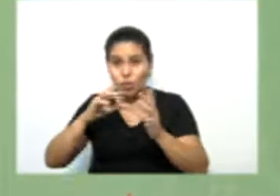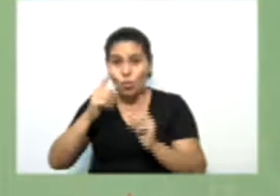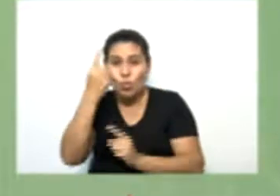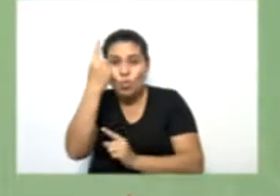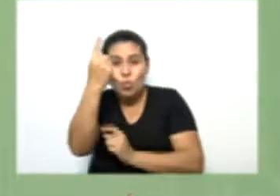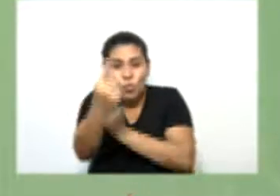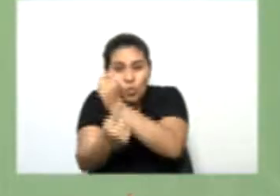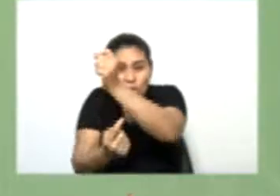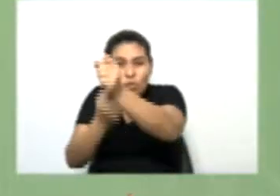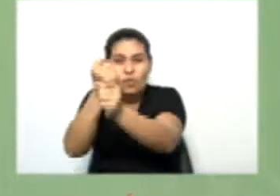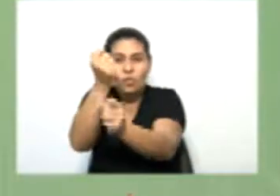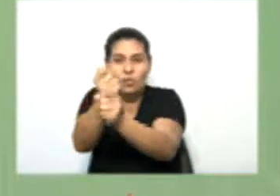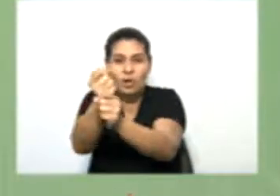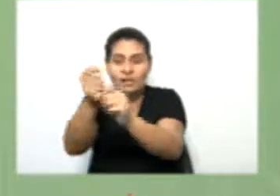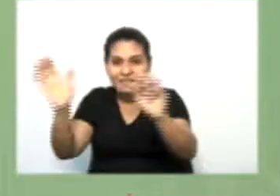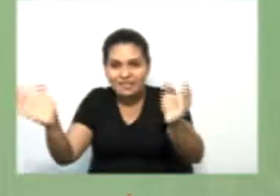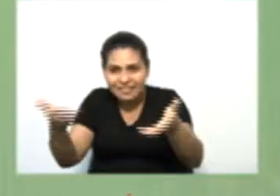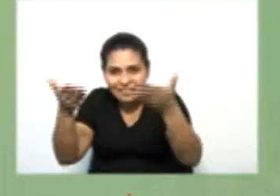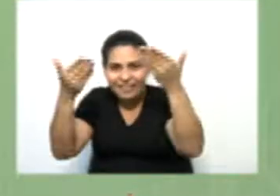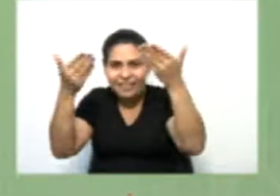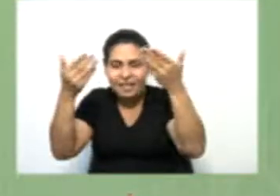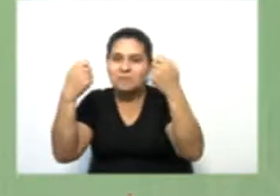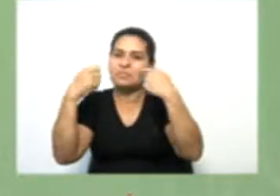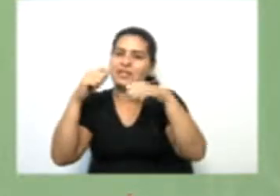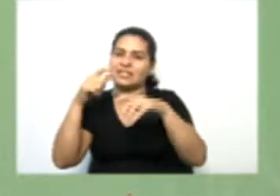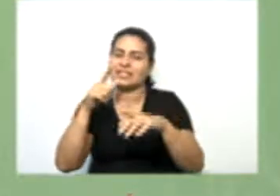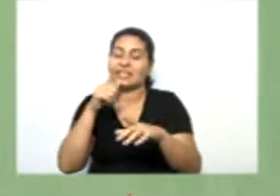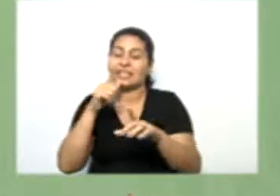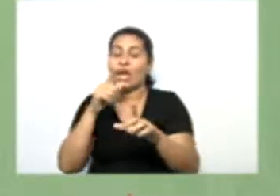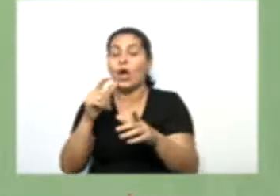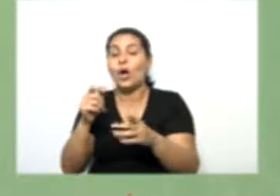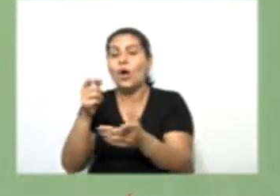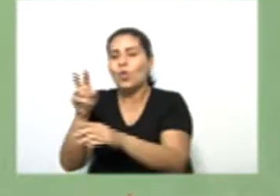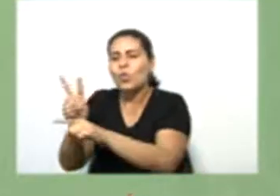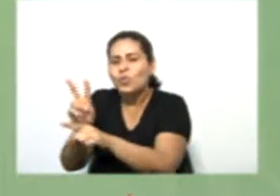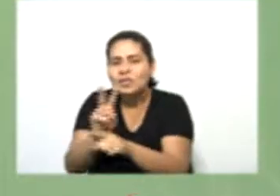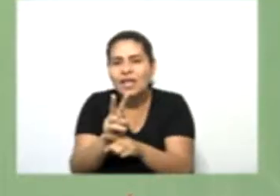de prosperidade, cultive trigo. Se